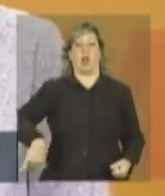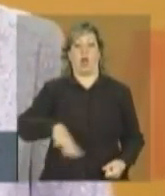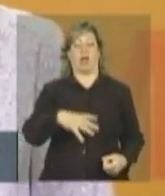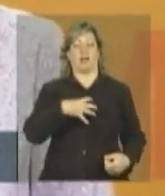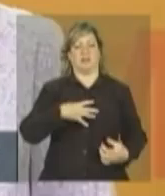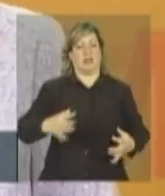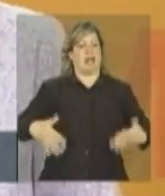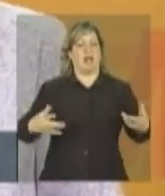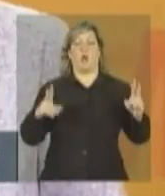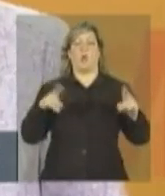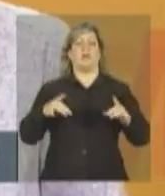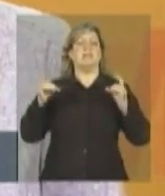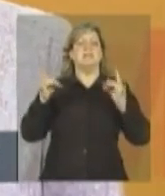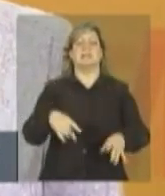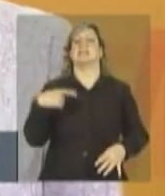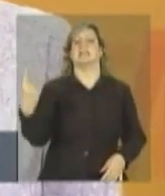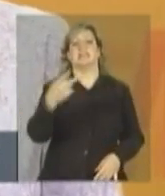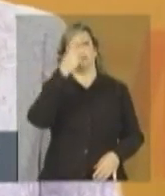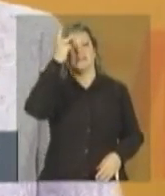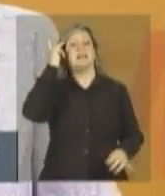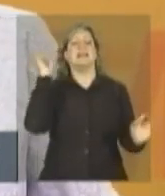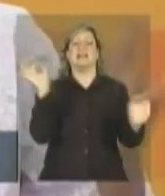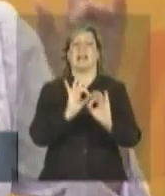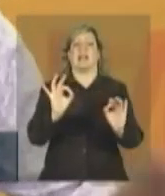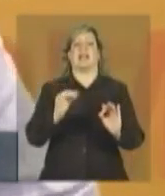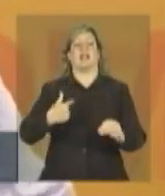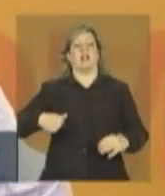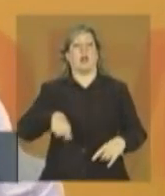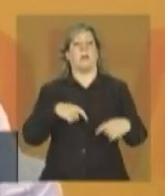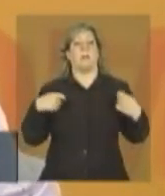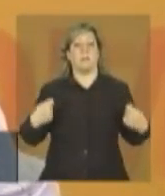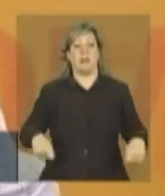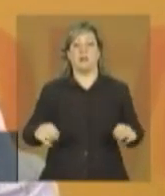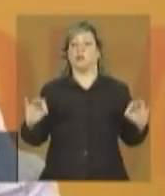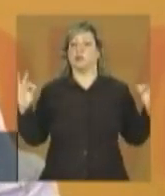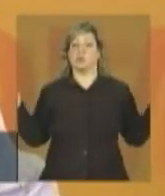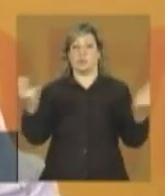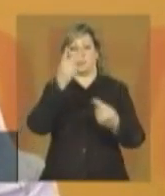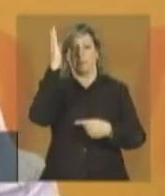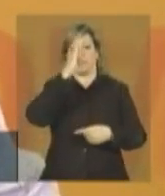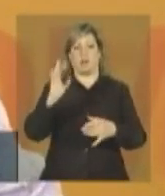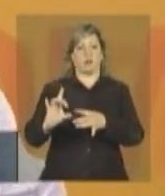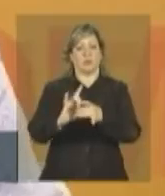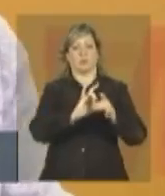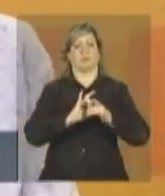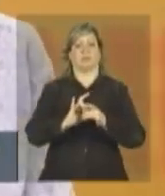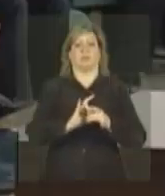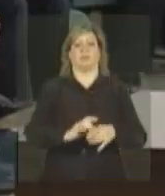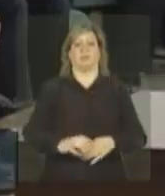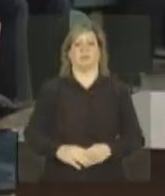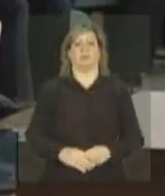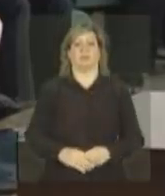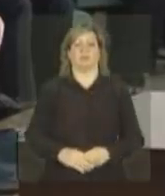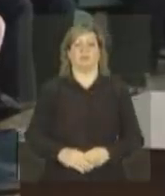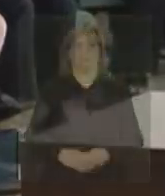jamais desistir de ninguém. Nós precisamos de todos os brasileiros e brasileiras.